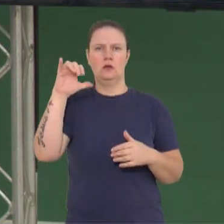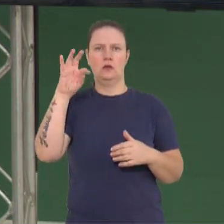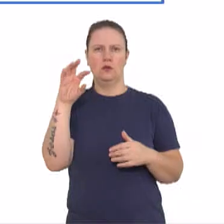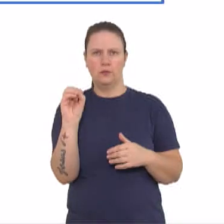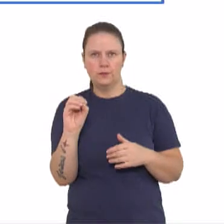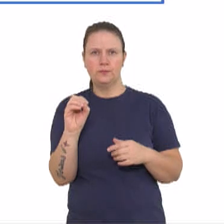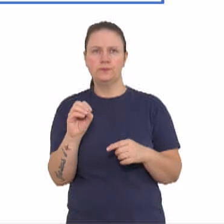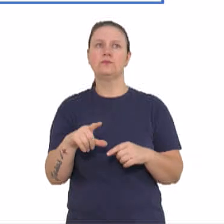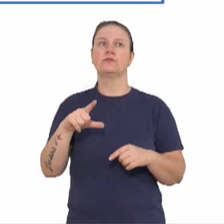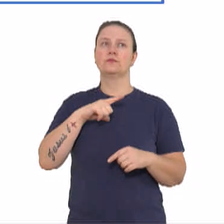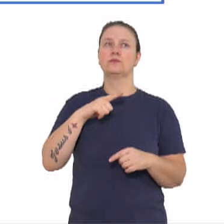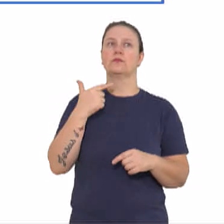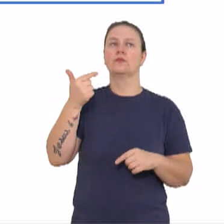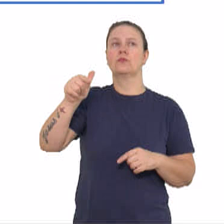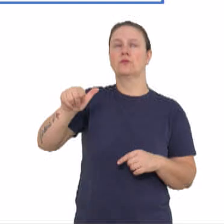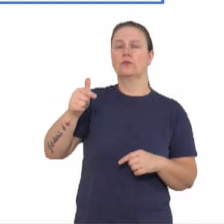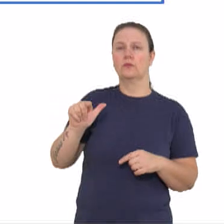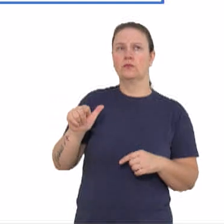Diógenes Laércio.